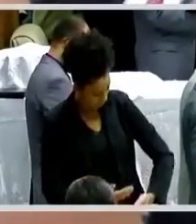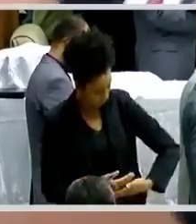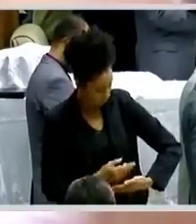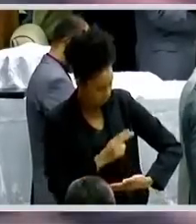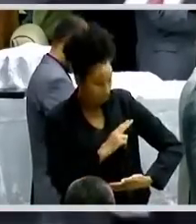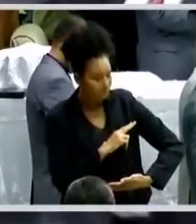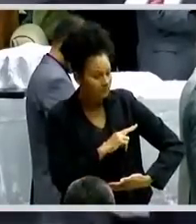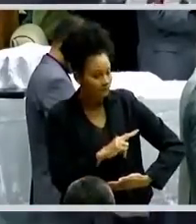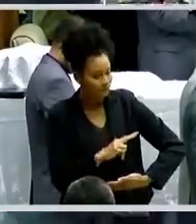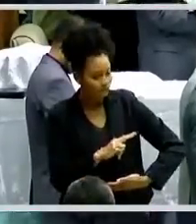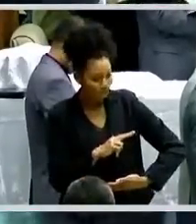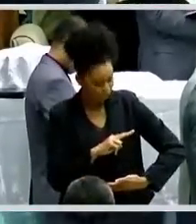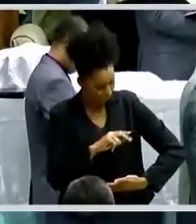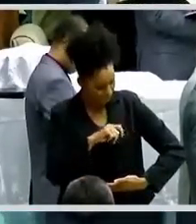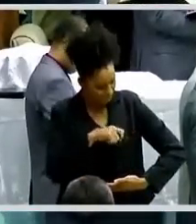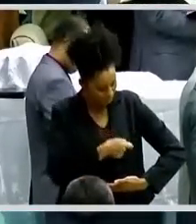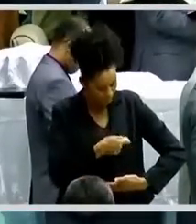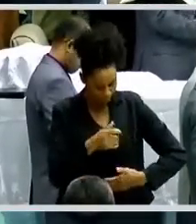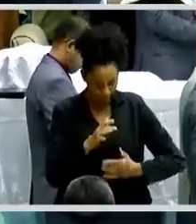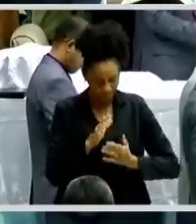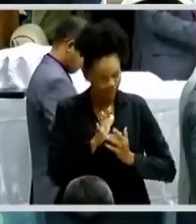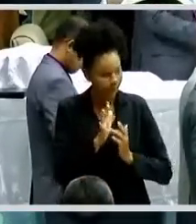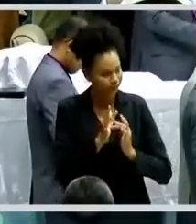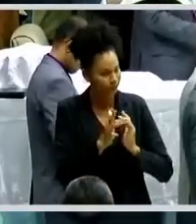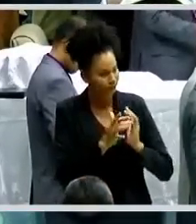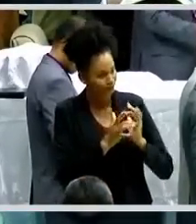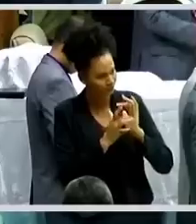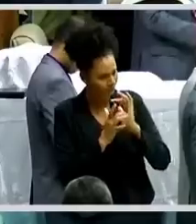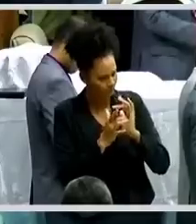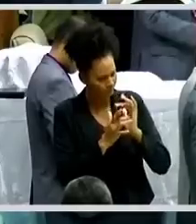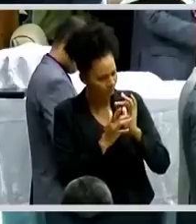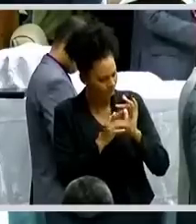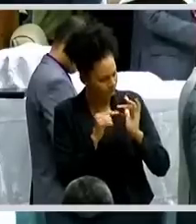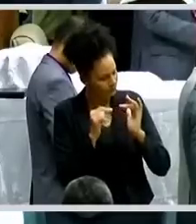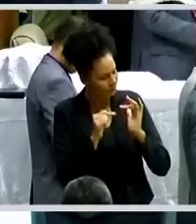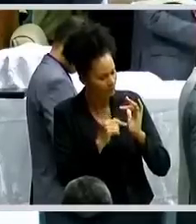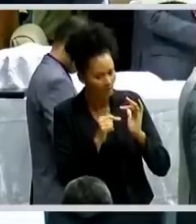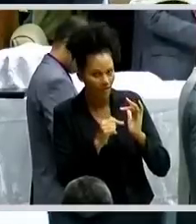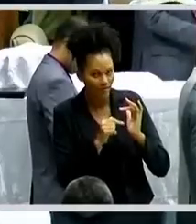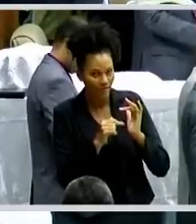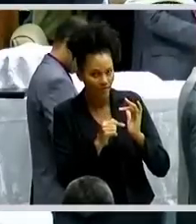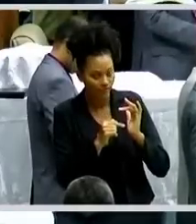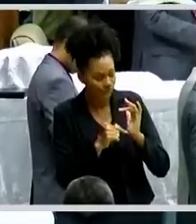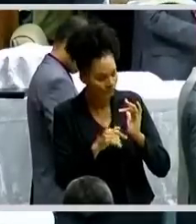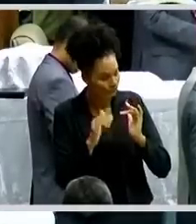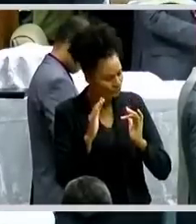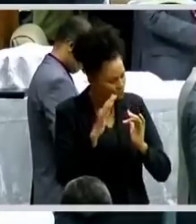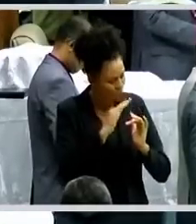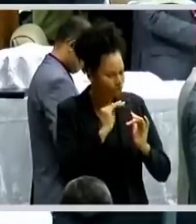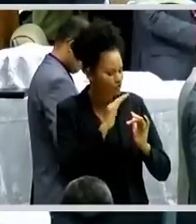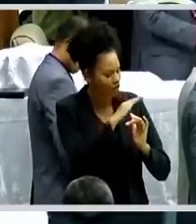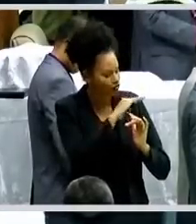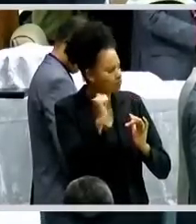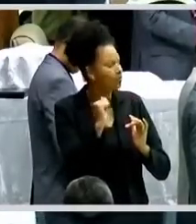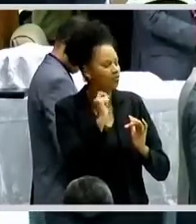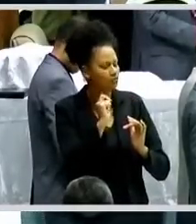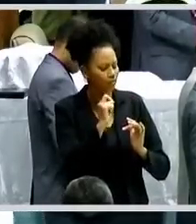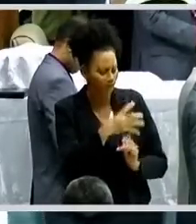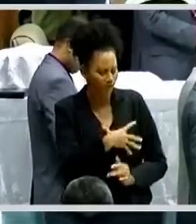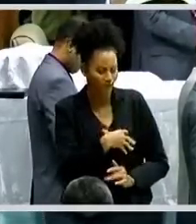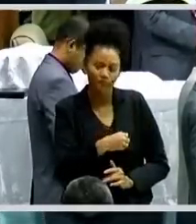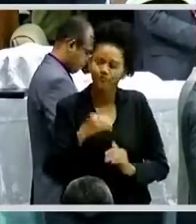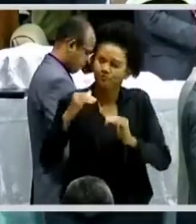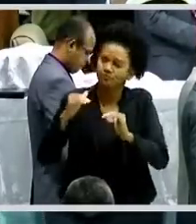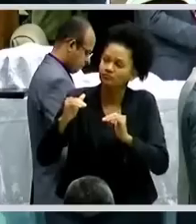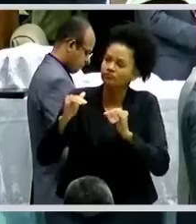seu nome Jesus. Este será grande, e será chamado Filho do Altíssimo. E o